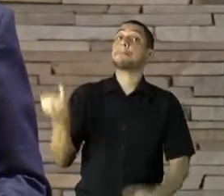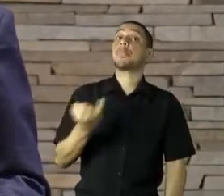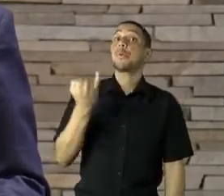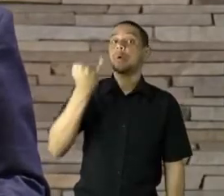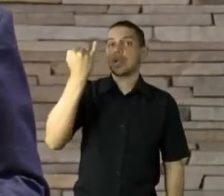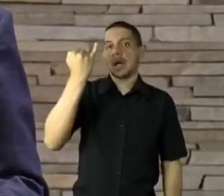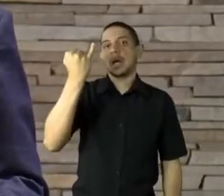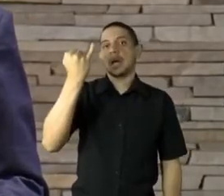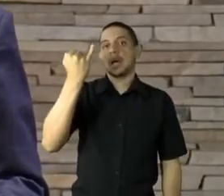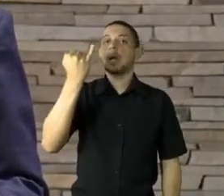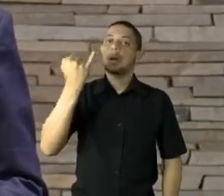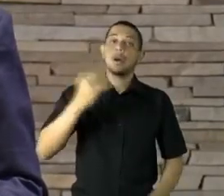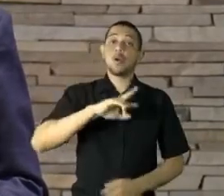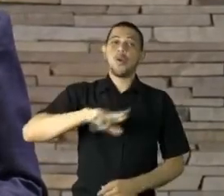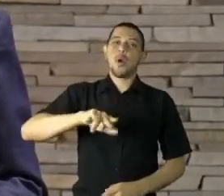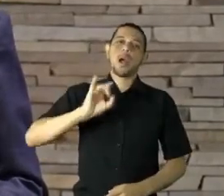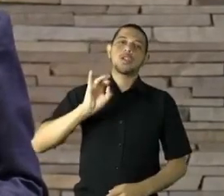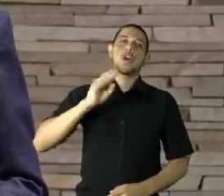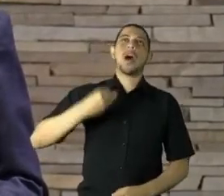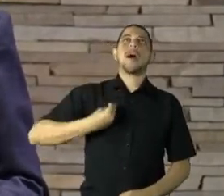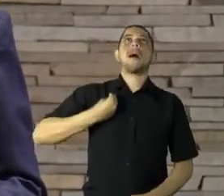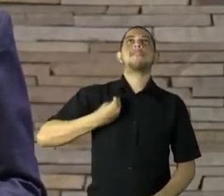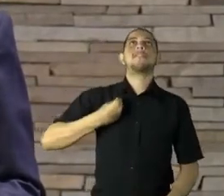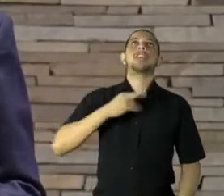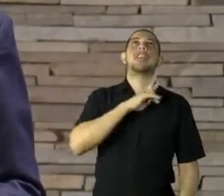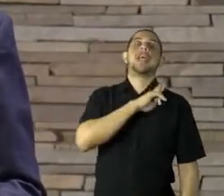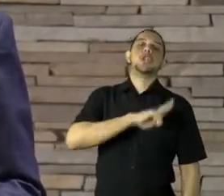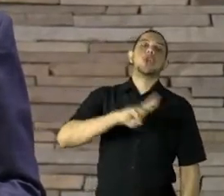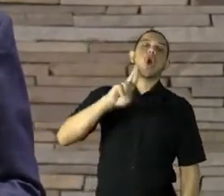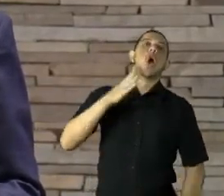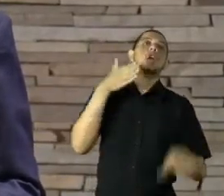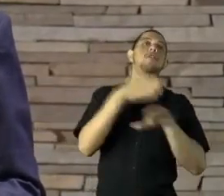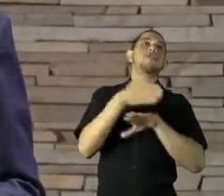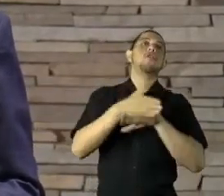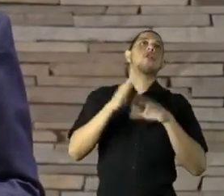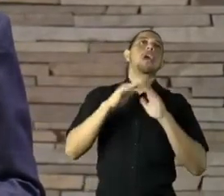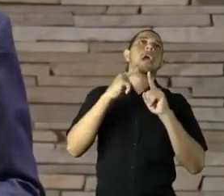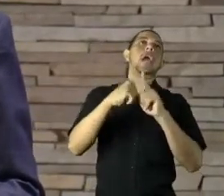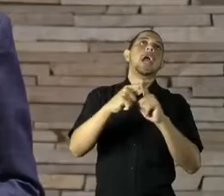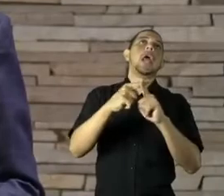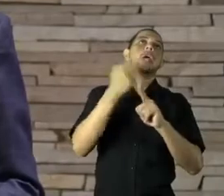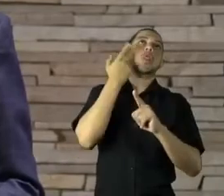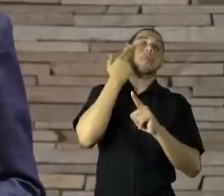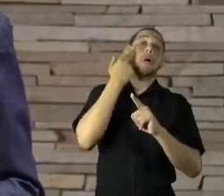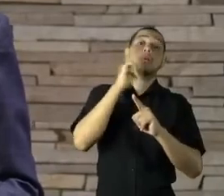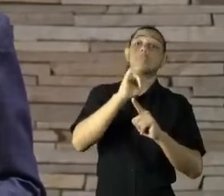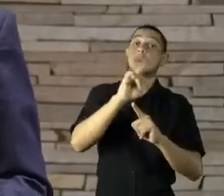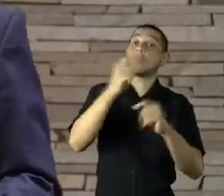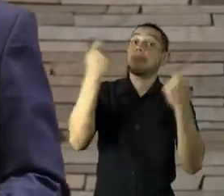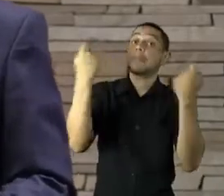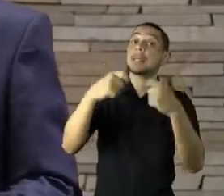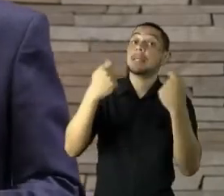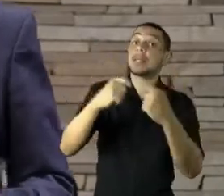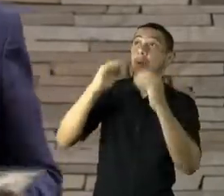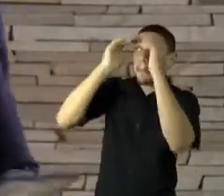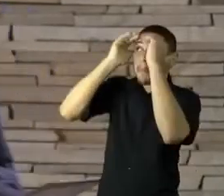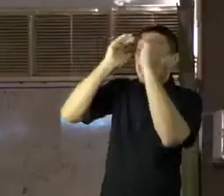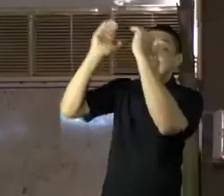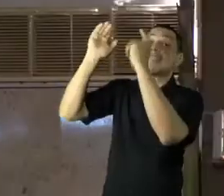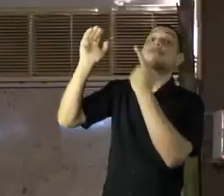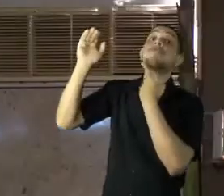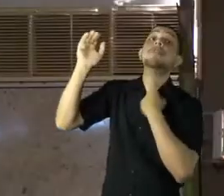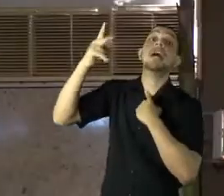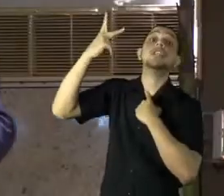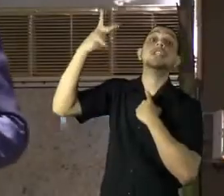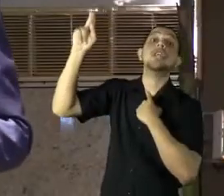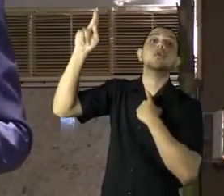não apenas de sermos religiosos mais de sermos obedientes à toda a vontade de Deus